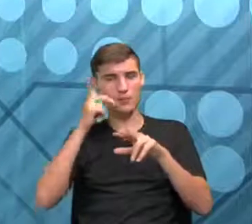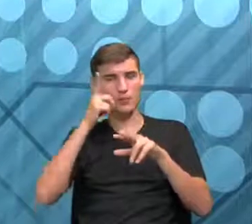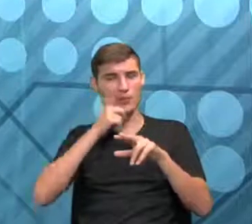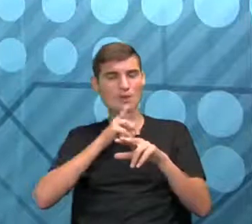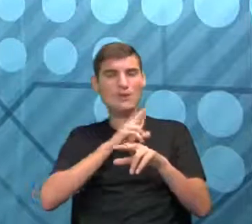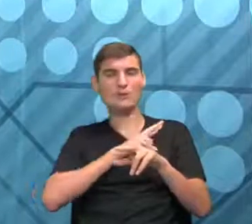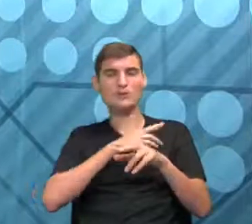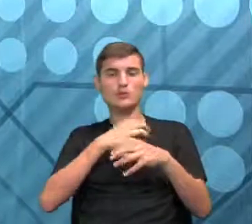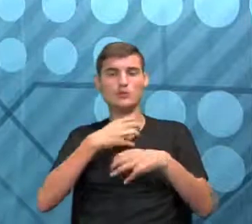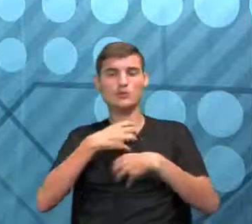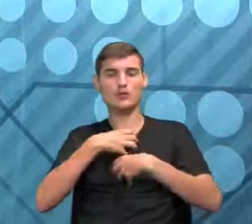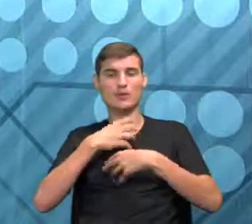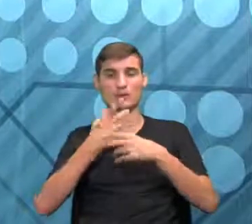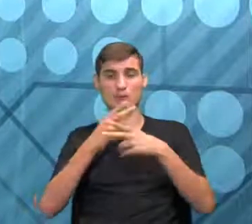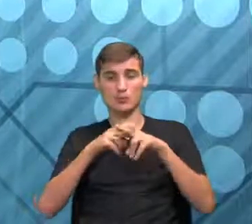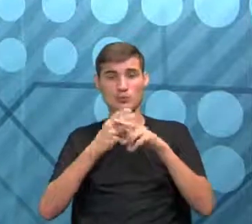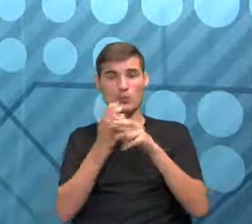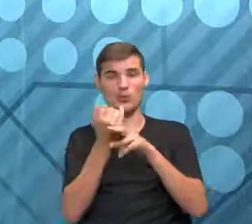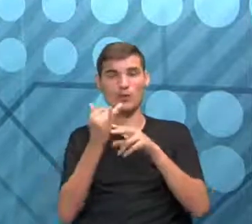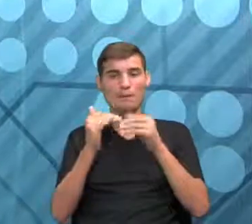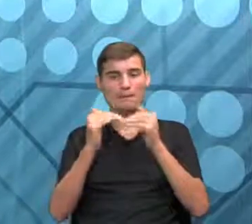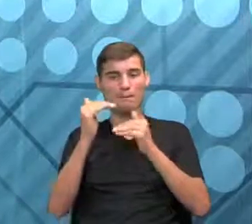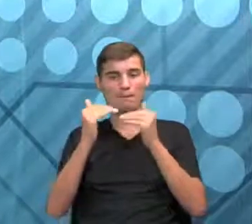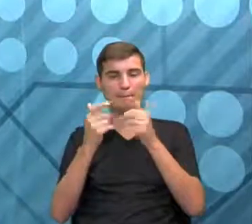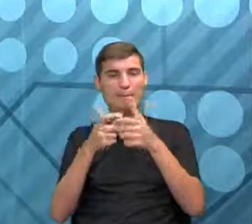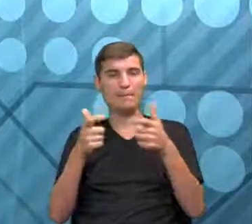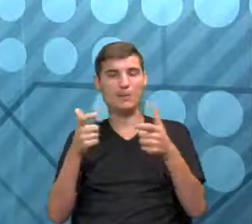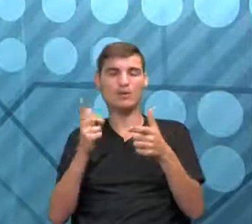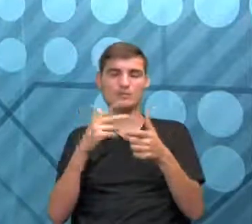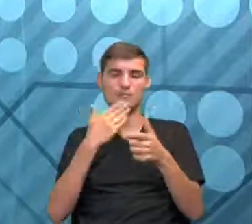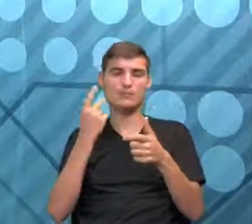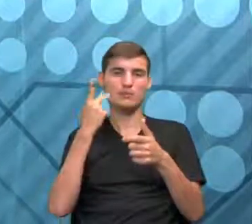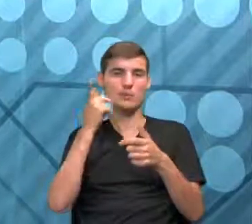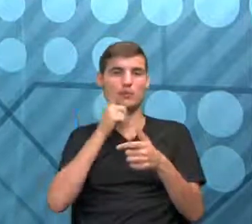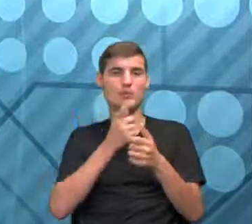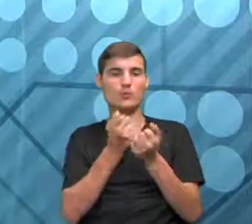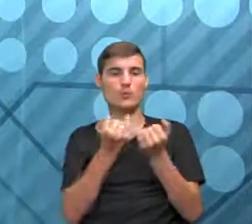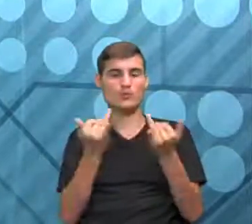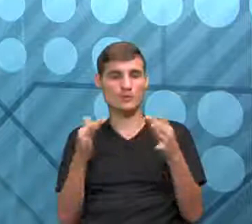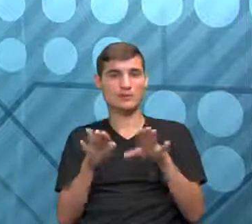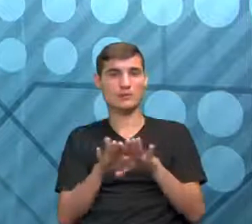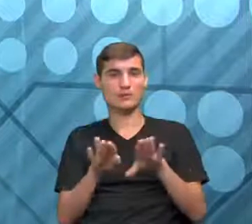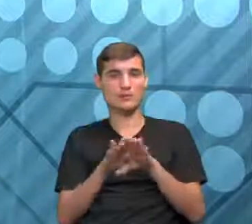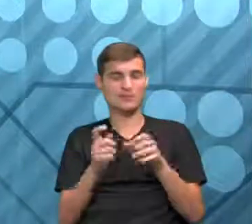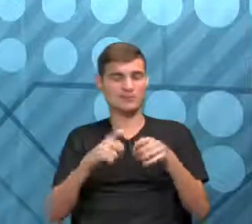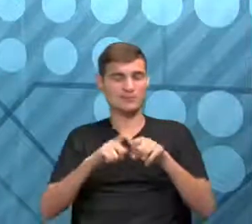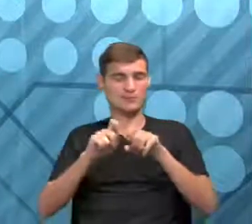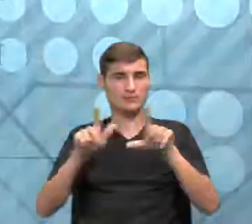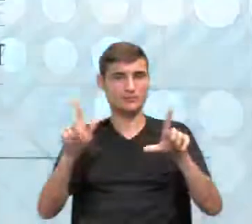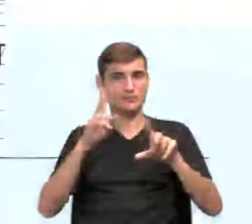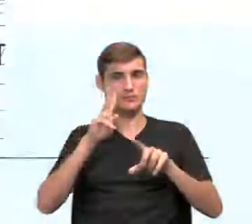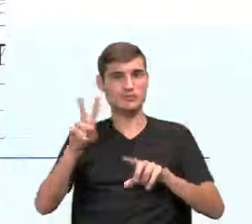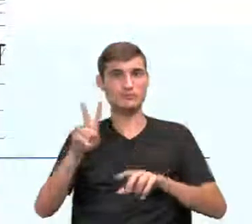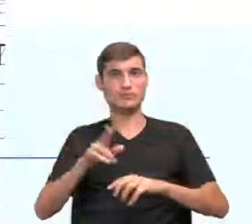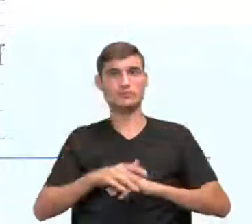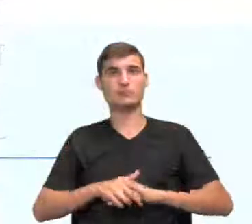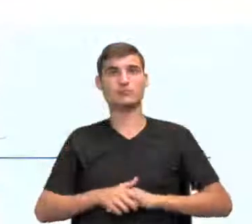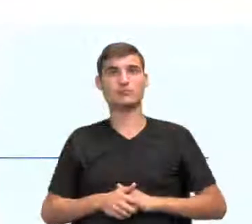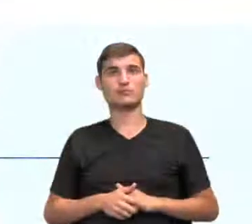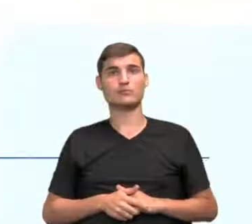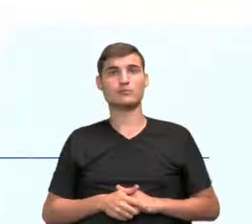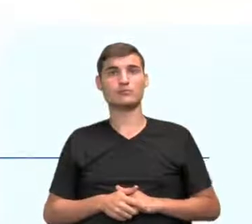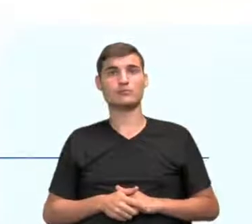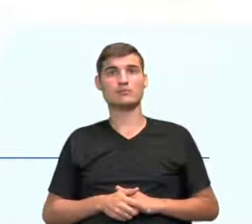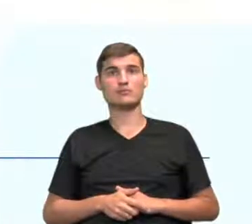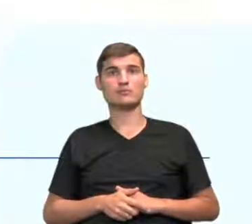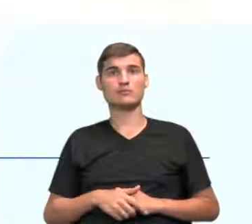o meu sinal. Então, quanto mais níveis, mais bem representado vai estar o meu sinal e melhor a minha quantização. Voltando aqui para o slide, então,